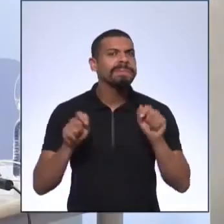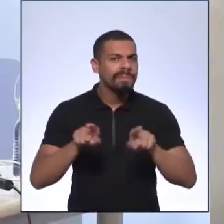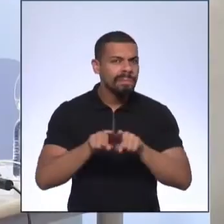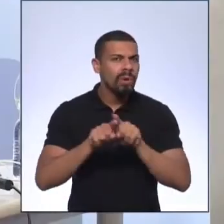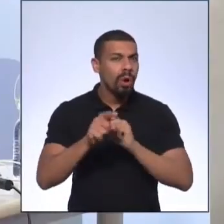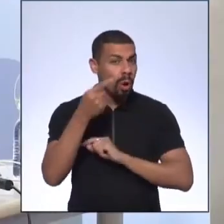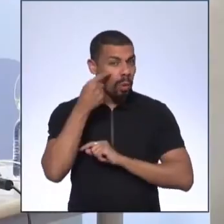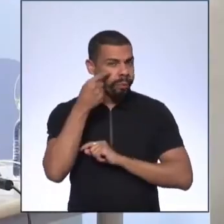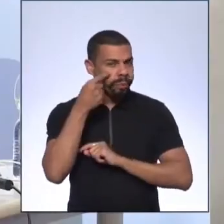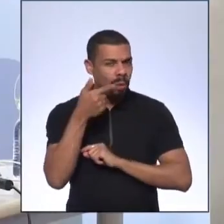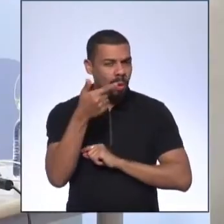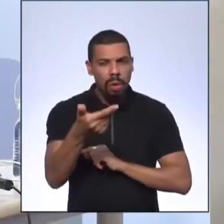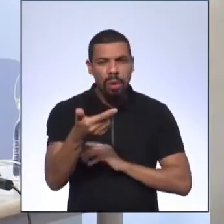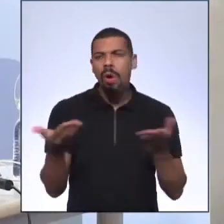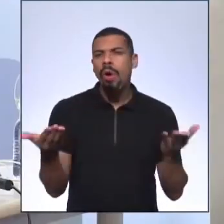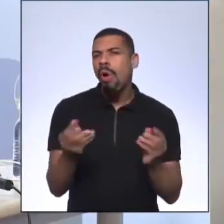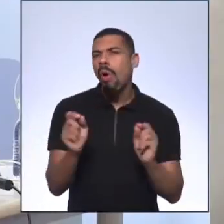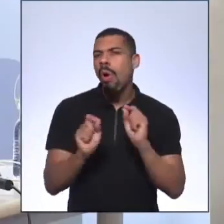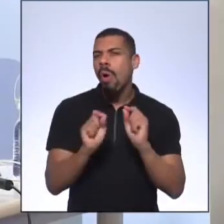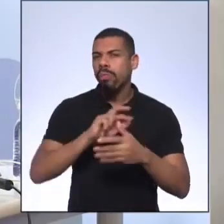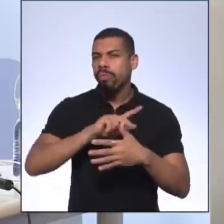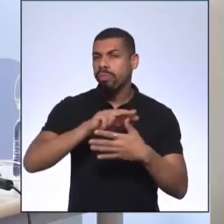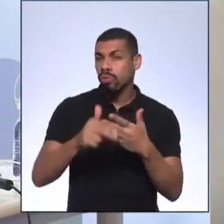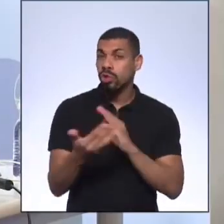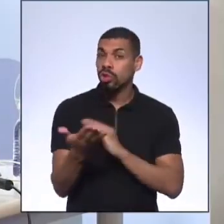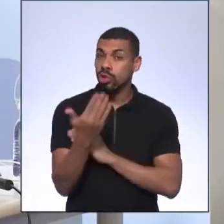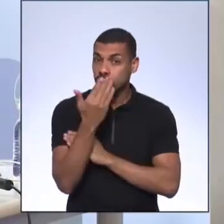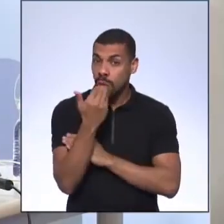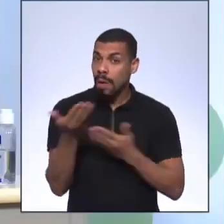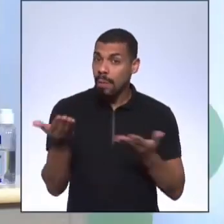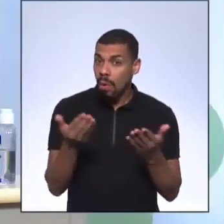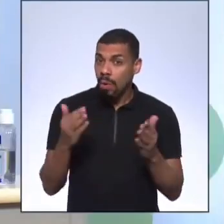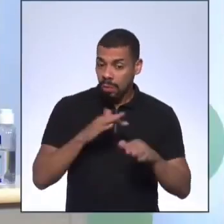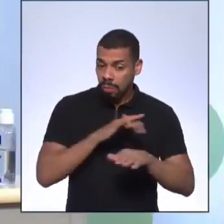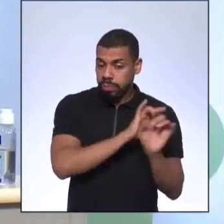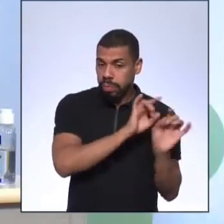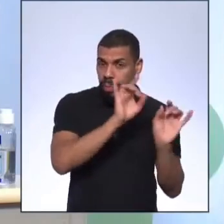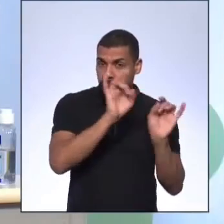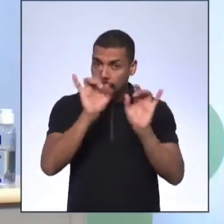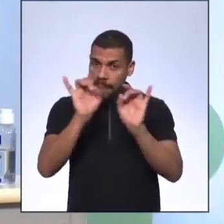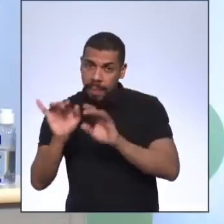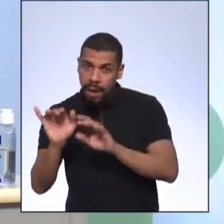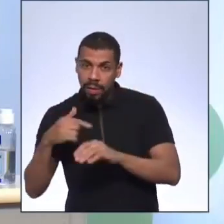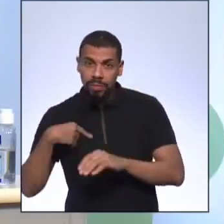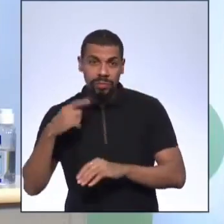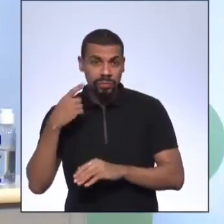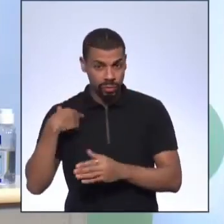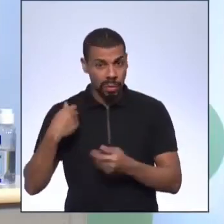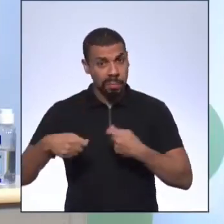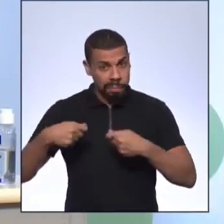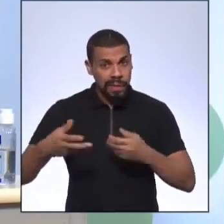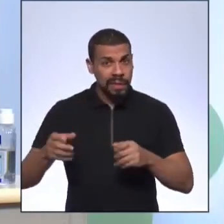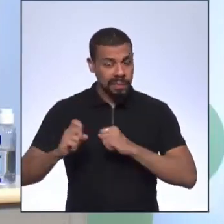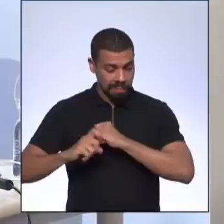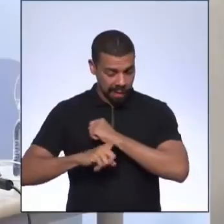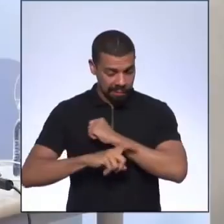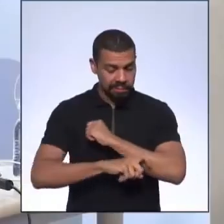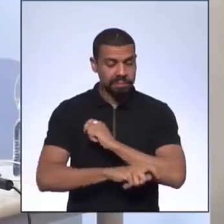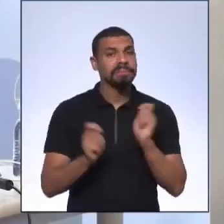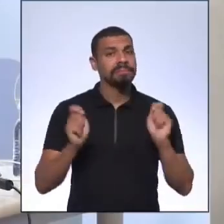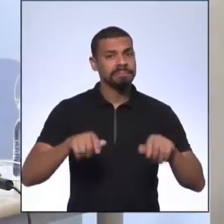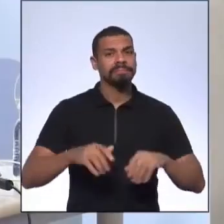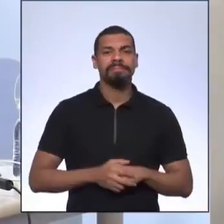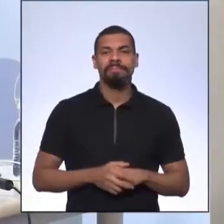com você hoje que muitas das coisas que nós comemos no nosso dia a dia dependem muito delas, não é mesmo?